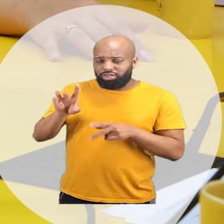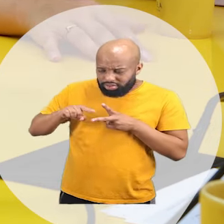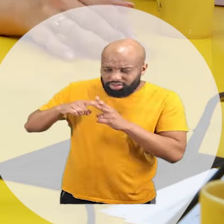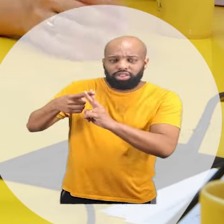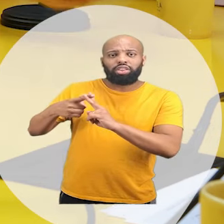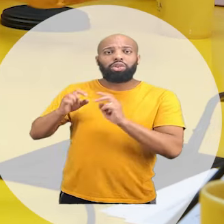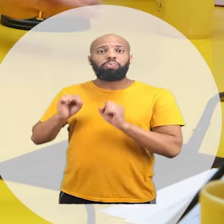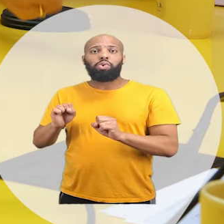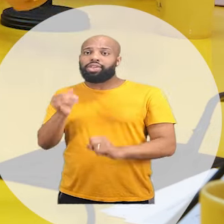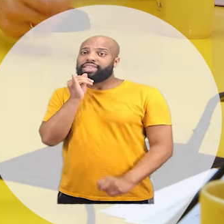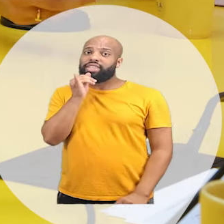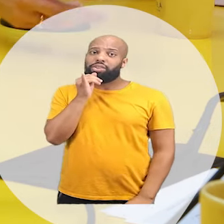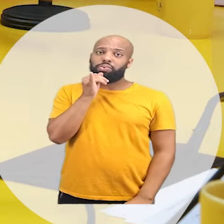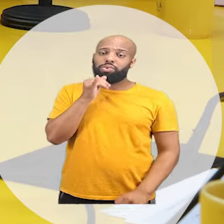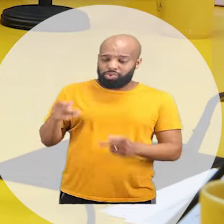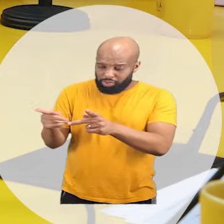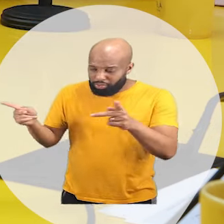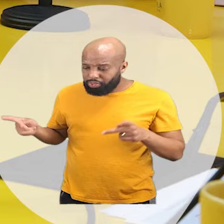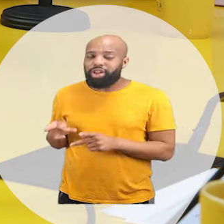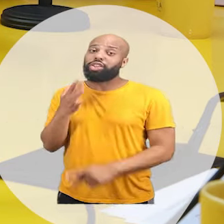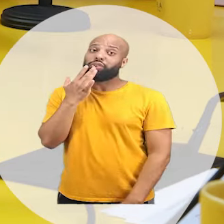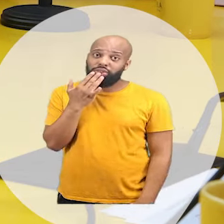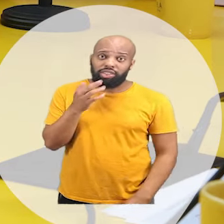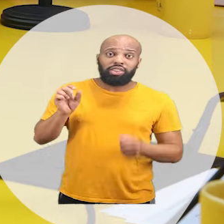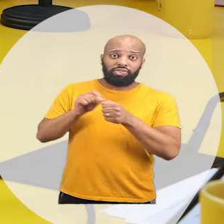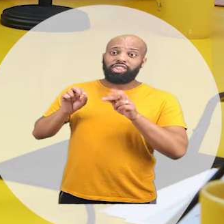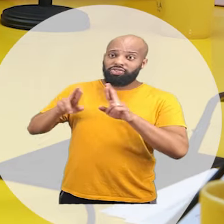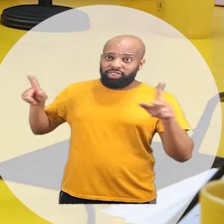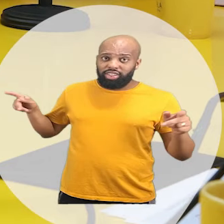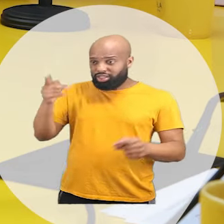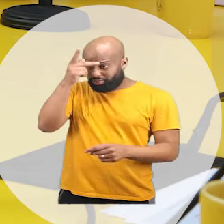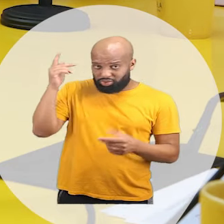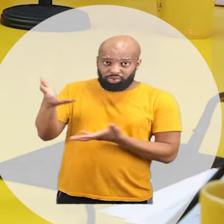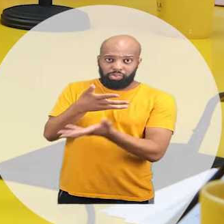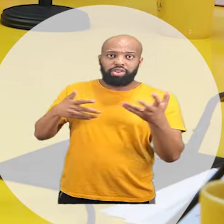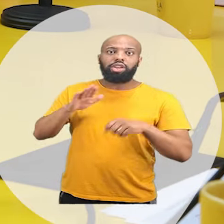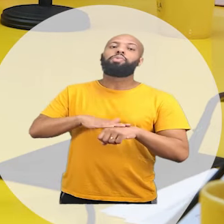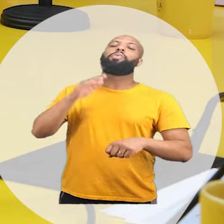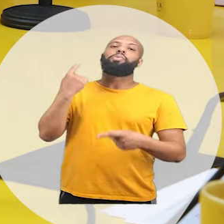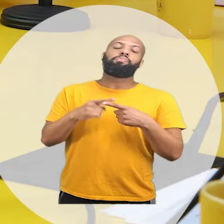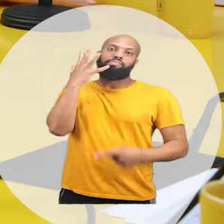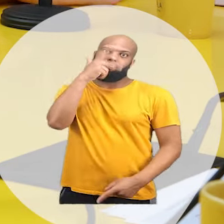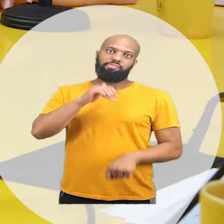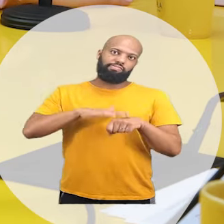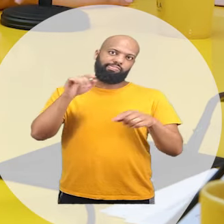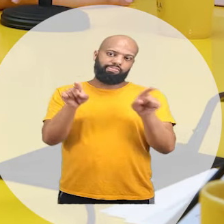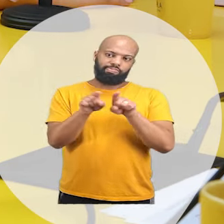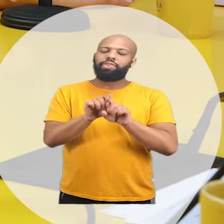um toque né que tal colocar um prato colorido Nossa faz uma diferença as pessoas compartilham mais porque tudo fica mais bonito né